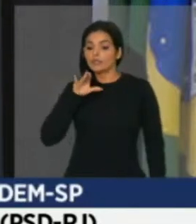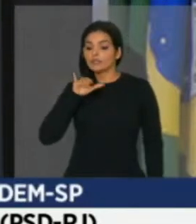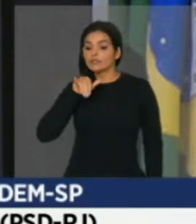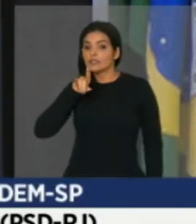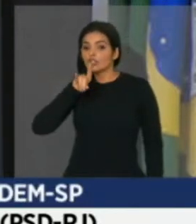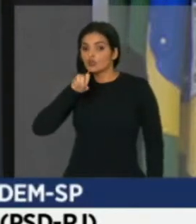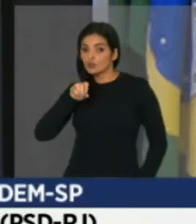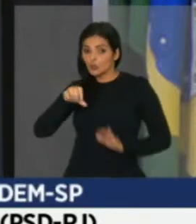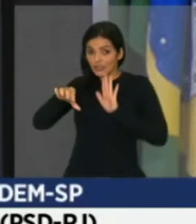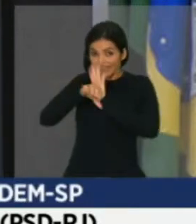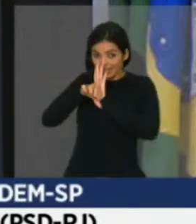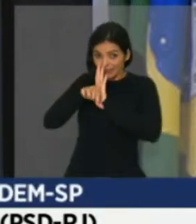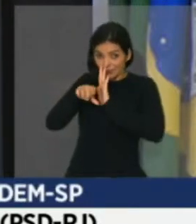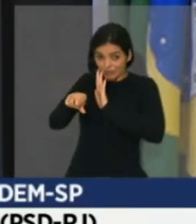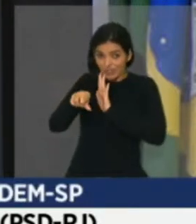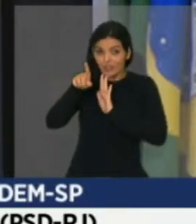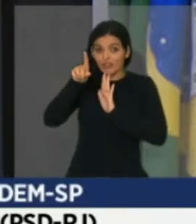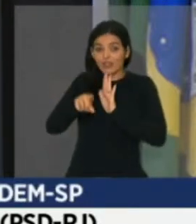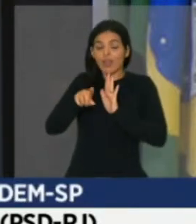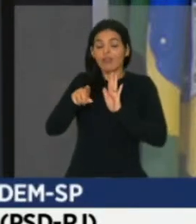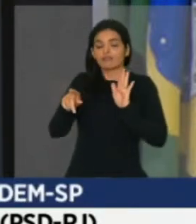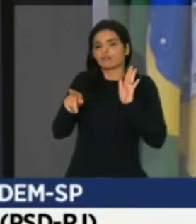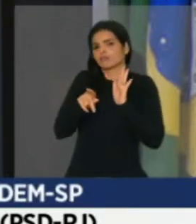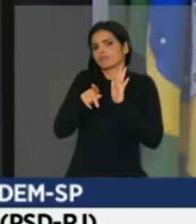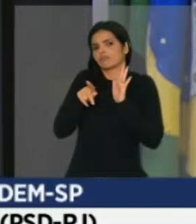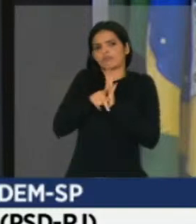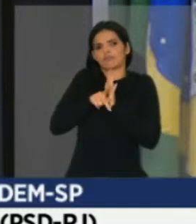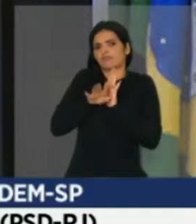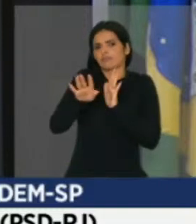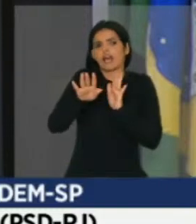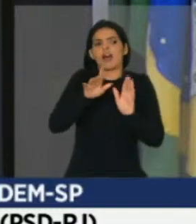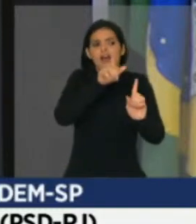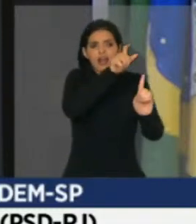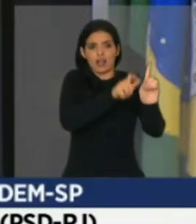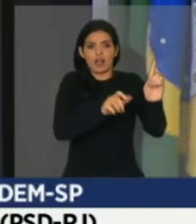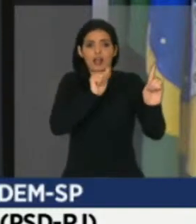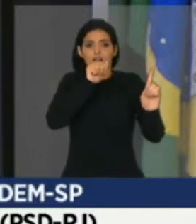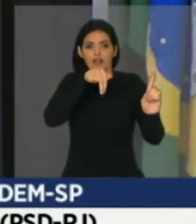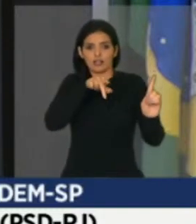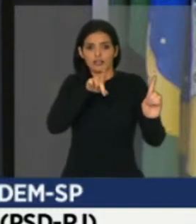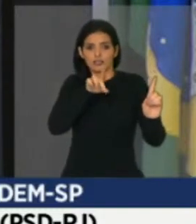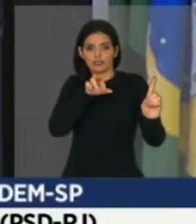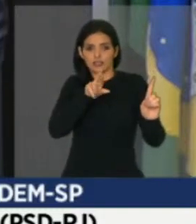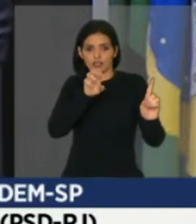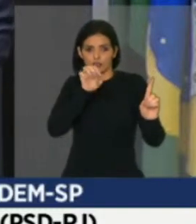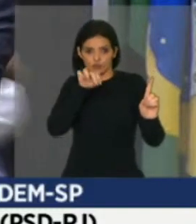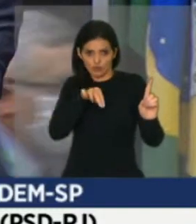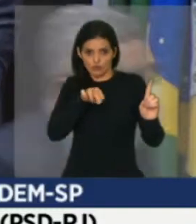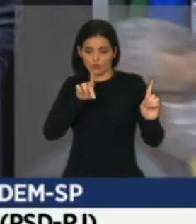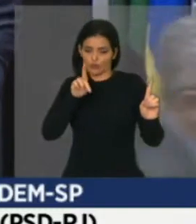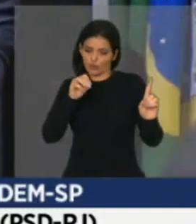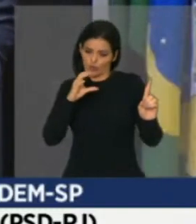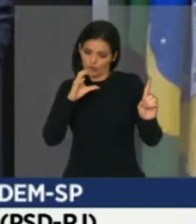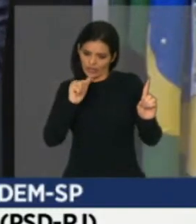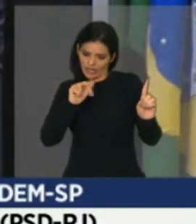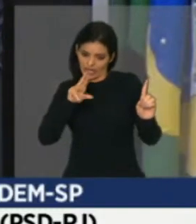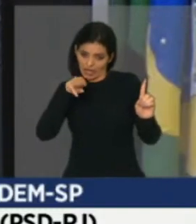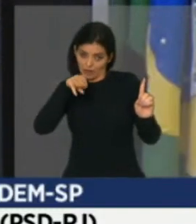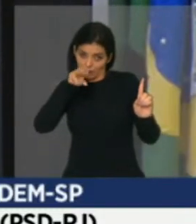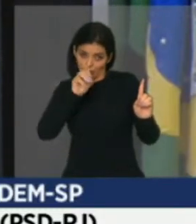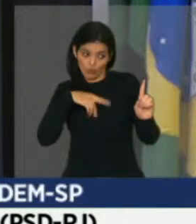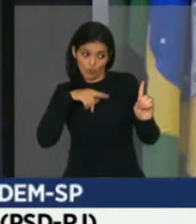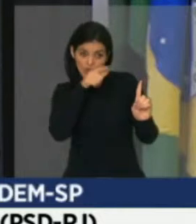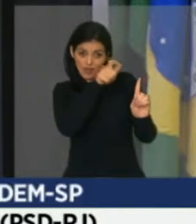que concernem o caso e levaram à morte do Anderson do Carmo, não são